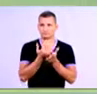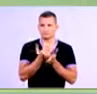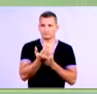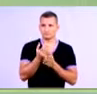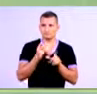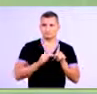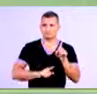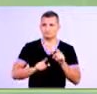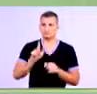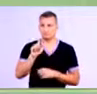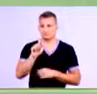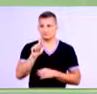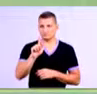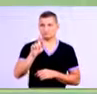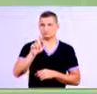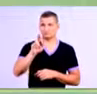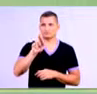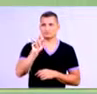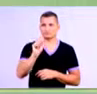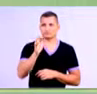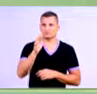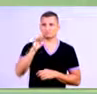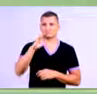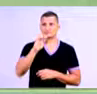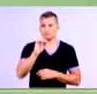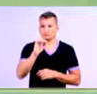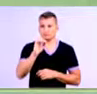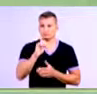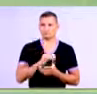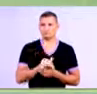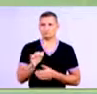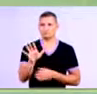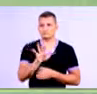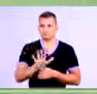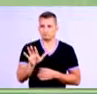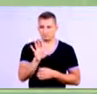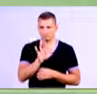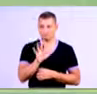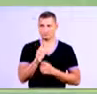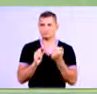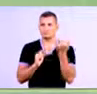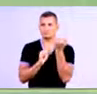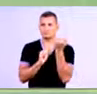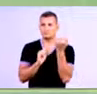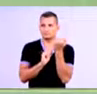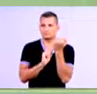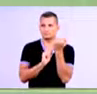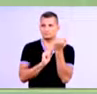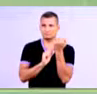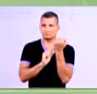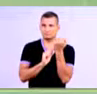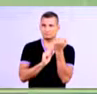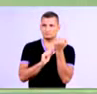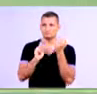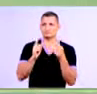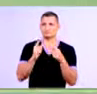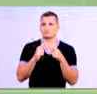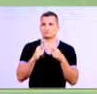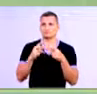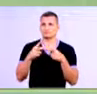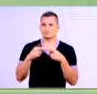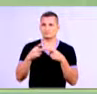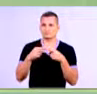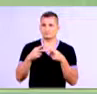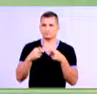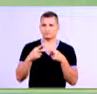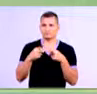de gráfico. Interfaces baseadas em pendrive, pen, que é caneta, tá? Essa que eu uso